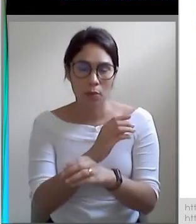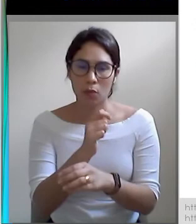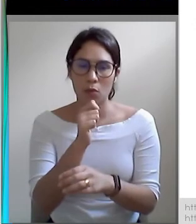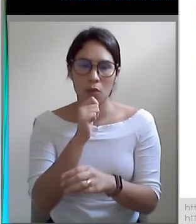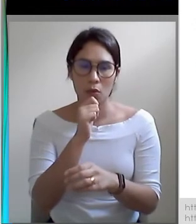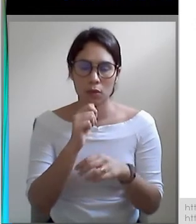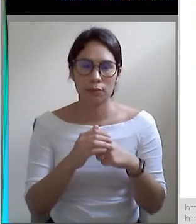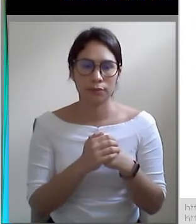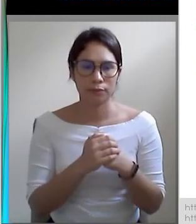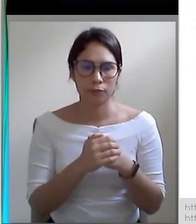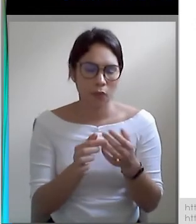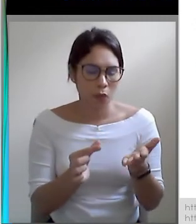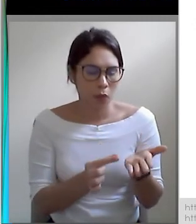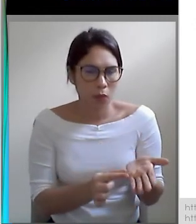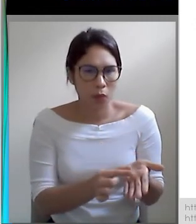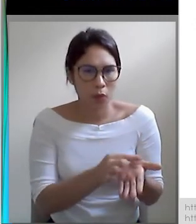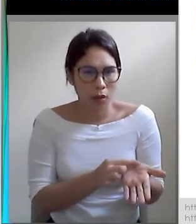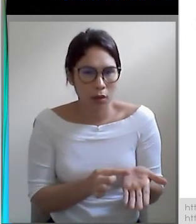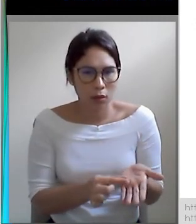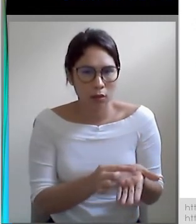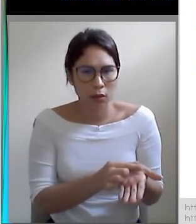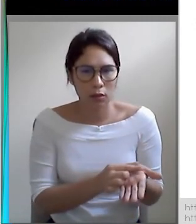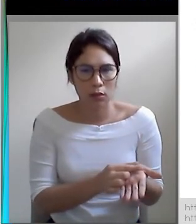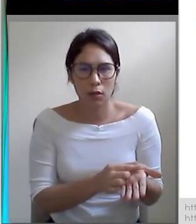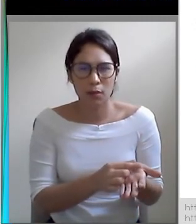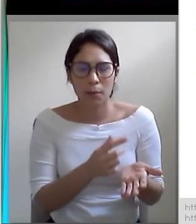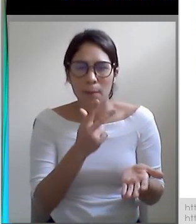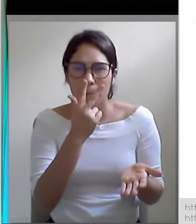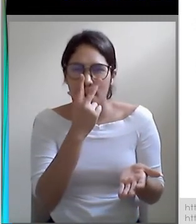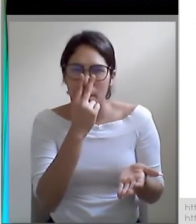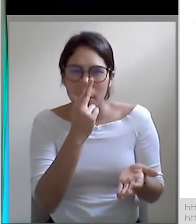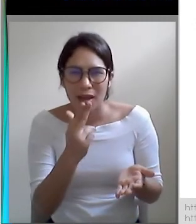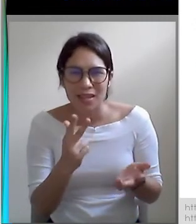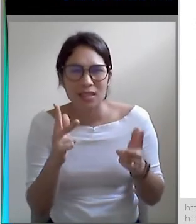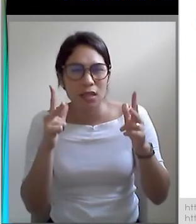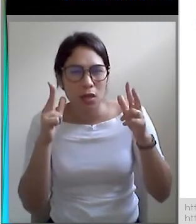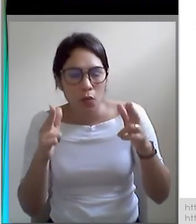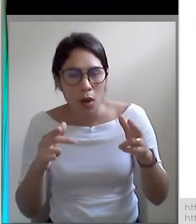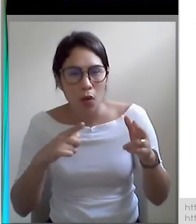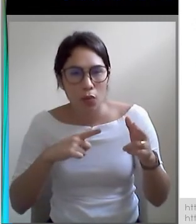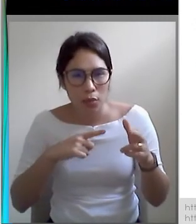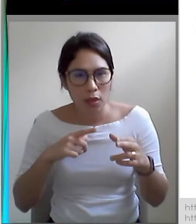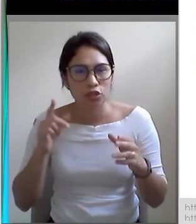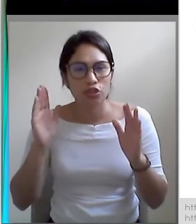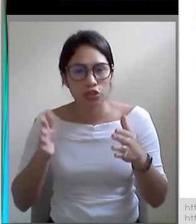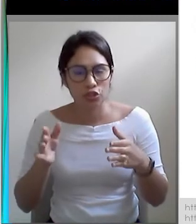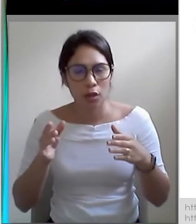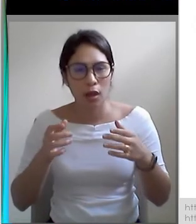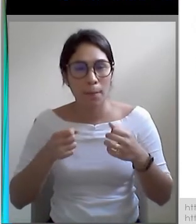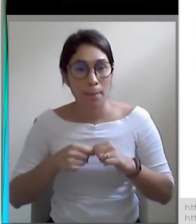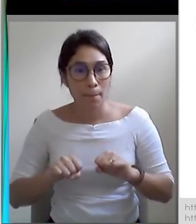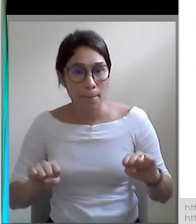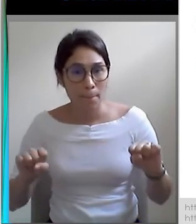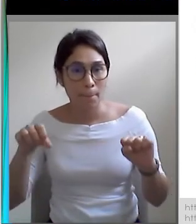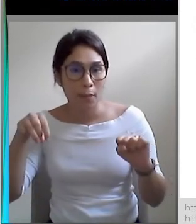Os grânulos são similares aos presentes em mastócitos, contendo